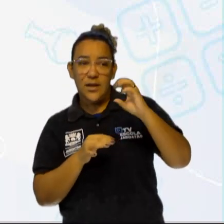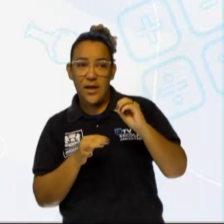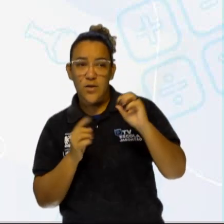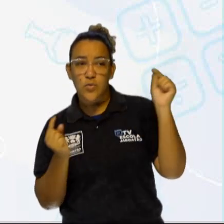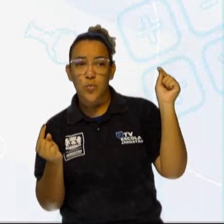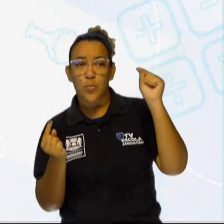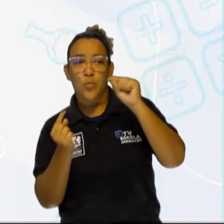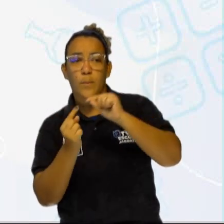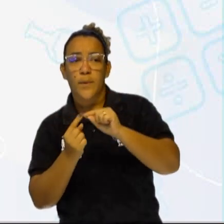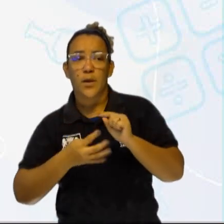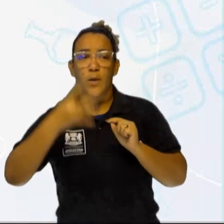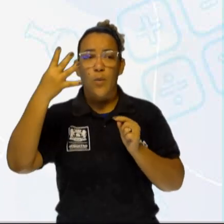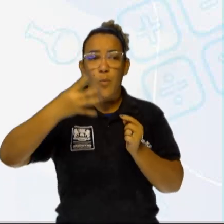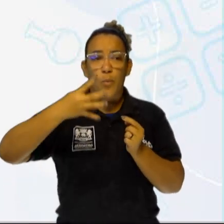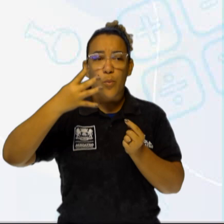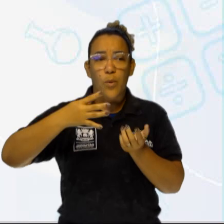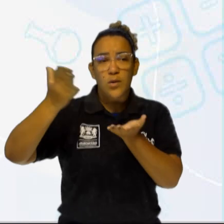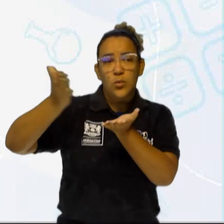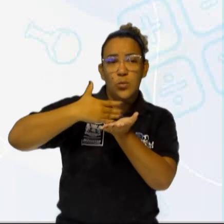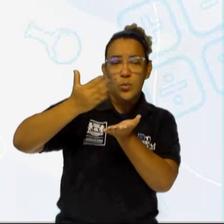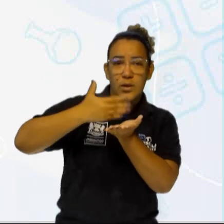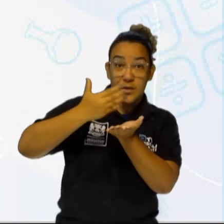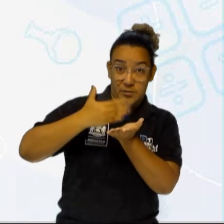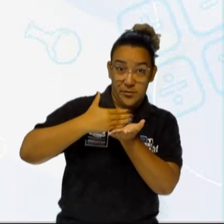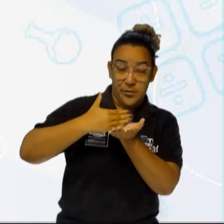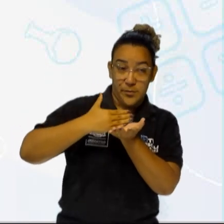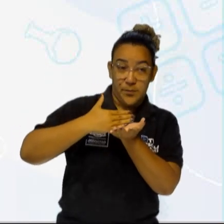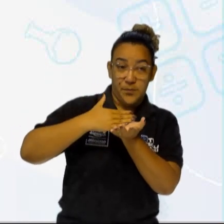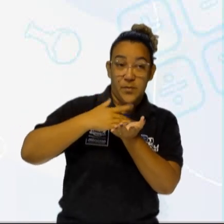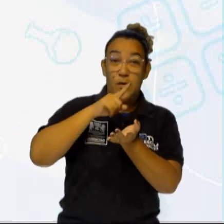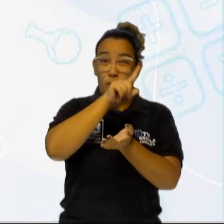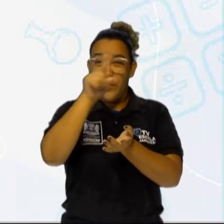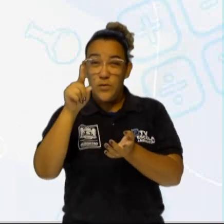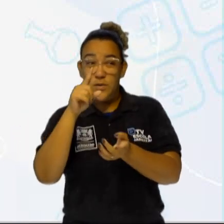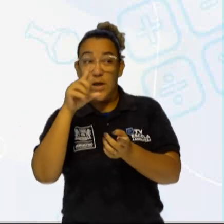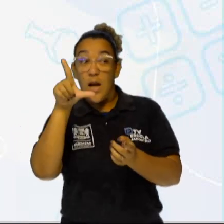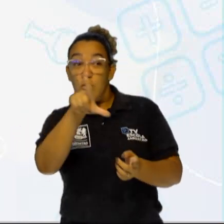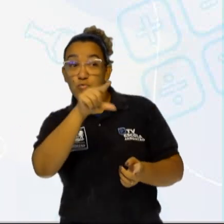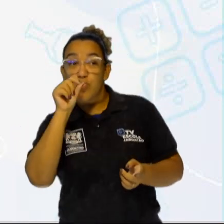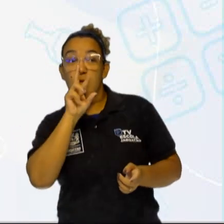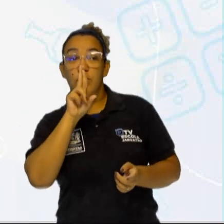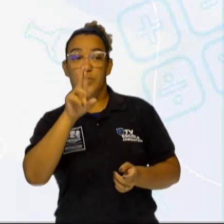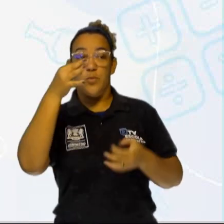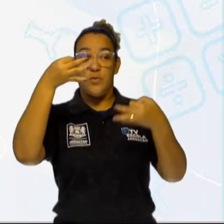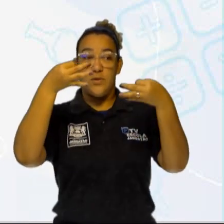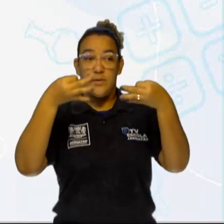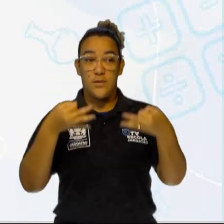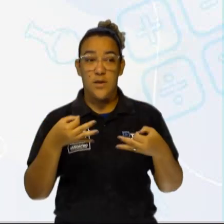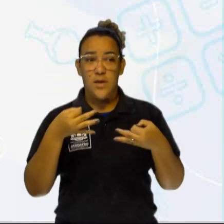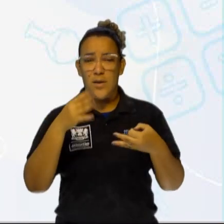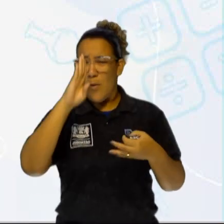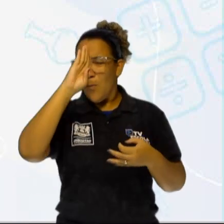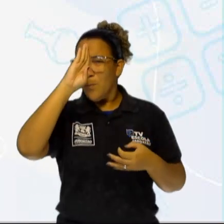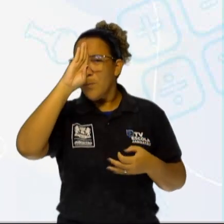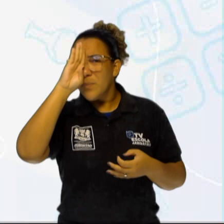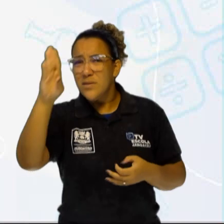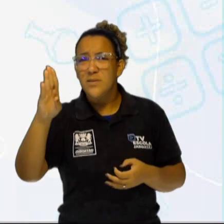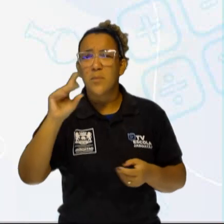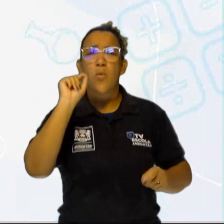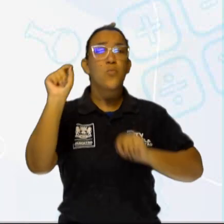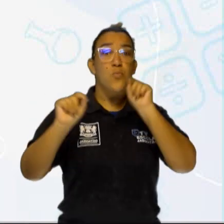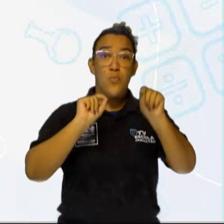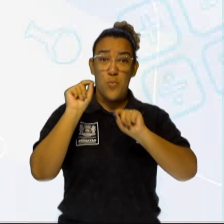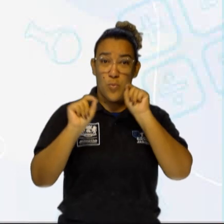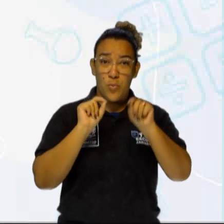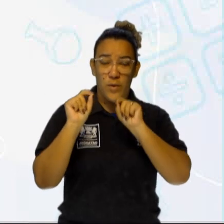quarta capa do livro. Assinale a alternativa que se refere ao objetivo desse texto. Então a gente vai se